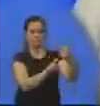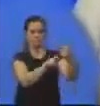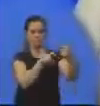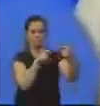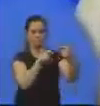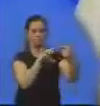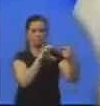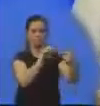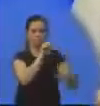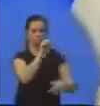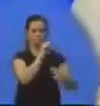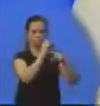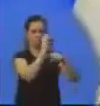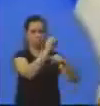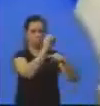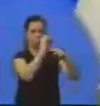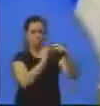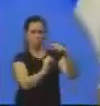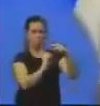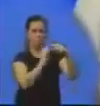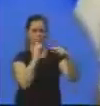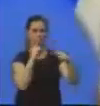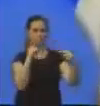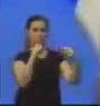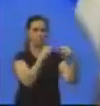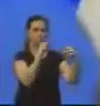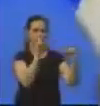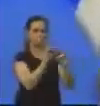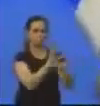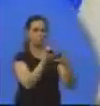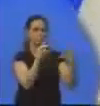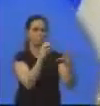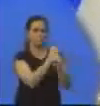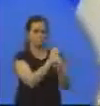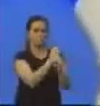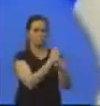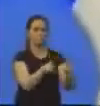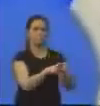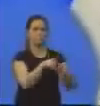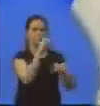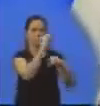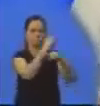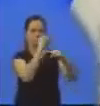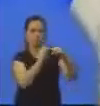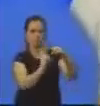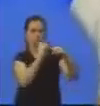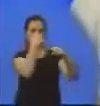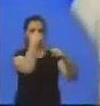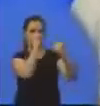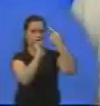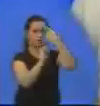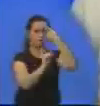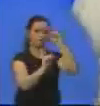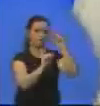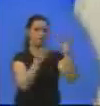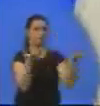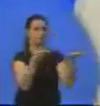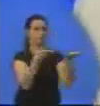portanto 0 sobre 0. Conclusão. É uma indeterminação do tipo 0 sobre 0. Aí nós vamos